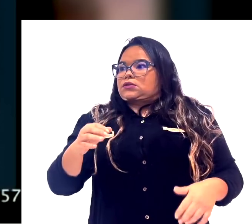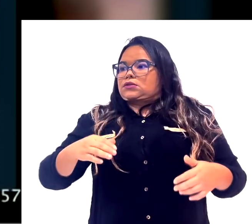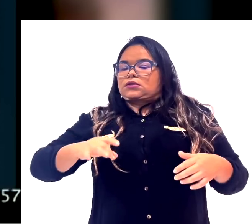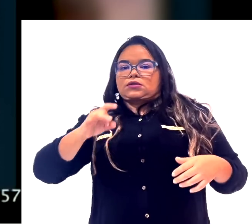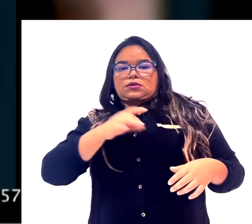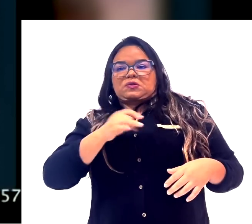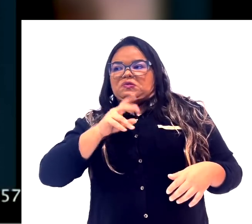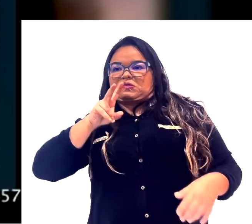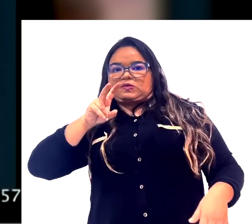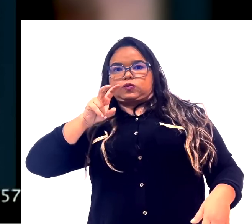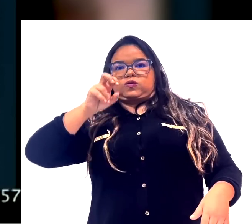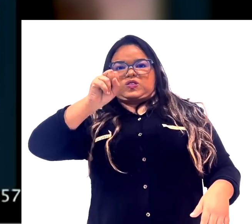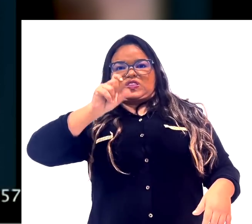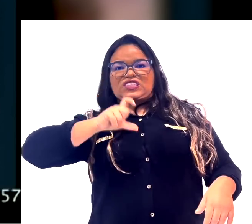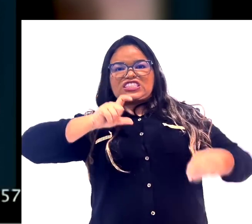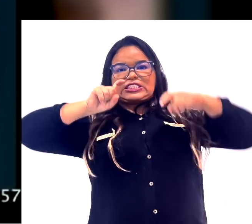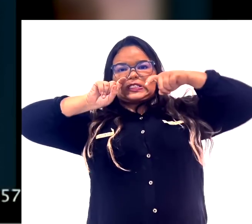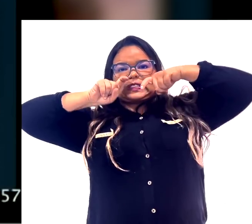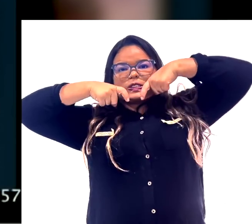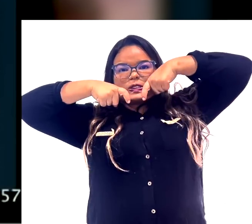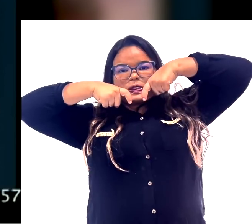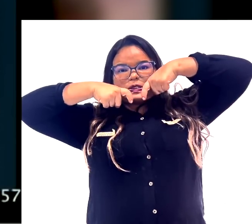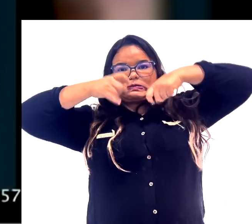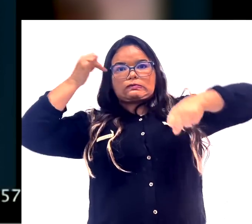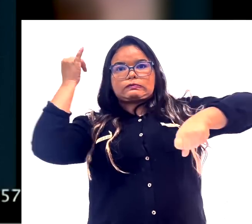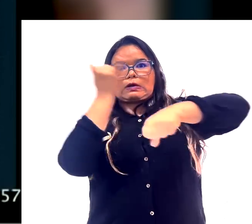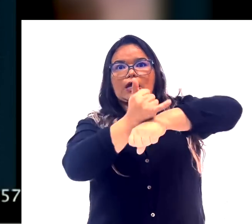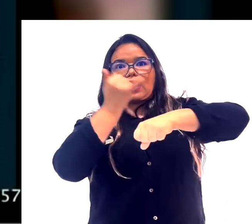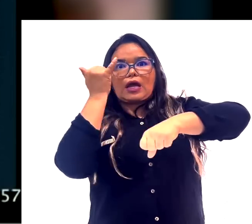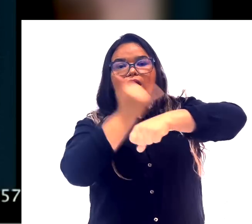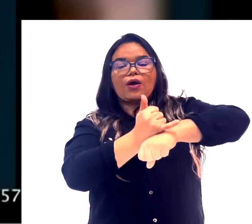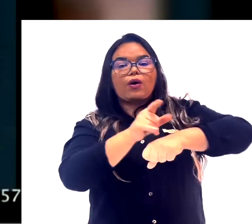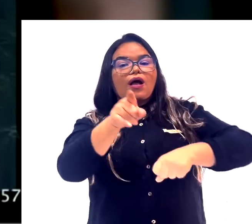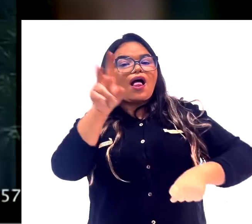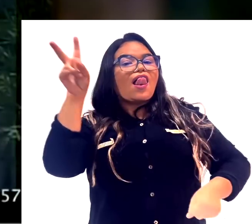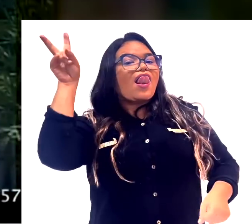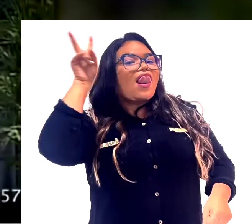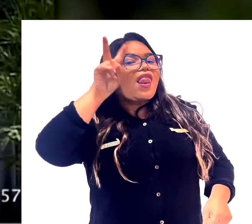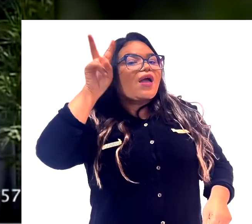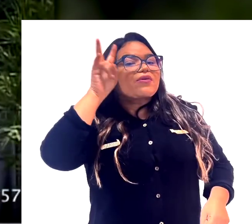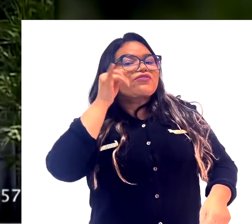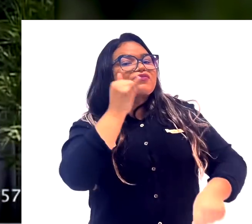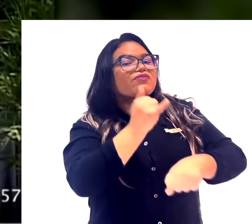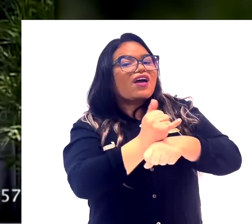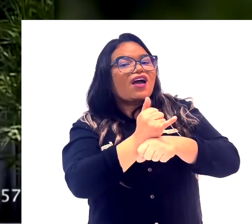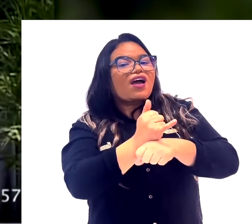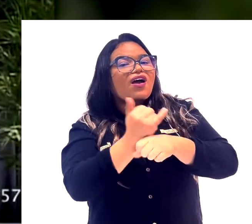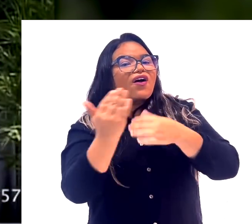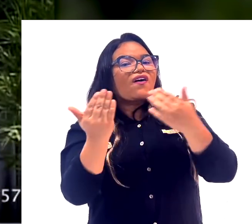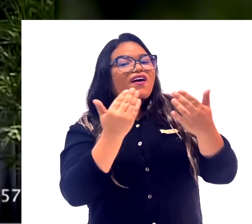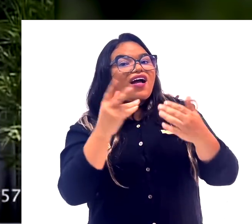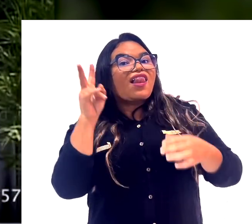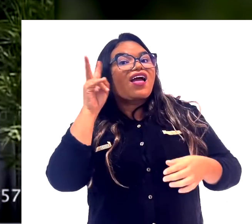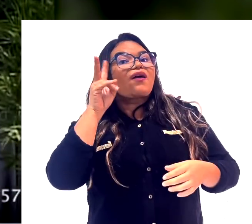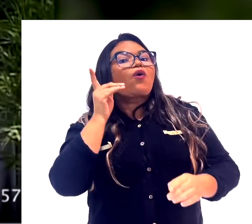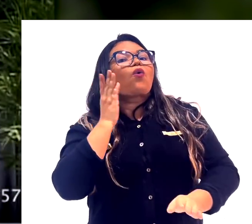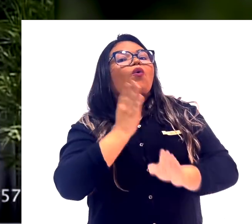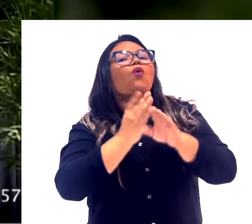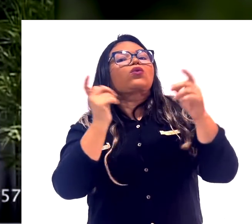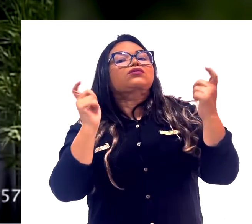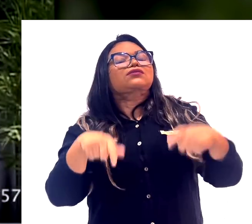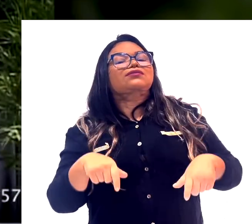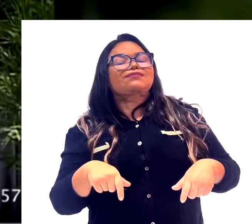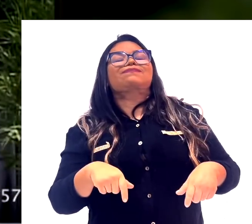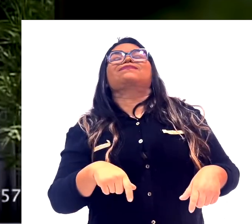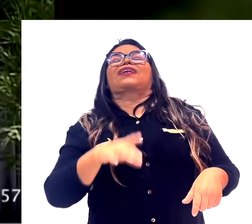tinha dentes grandes de ferro. Você se lembra qual é o simbolismo do ferro? Onde é que o encontramos? Em